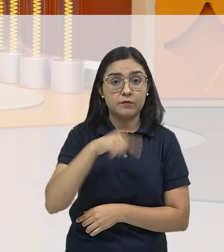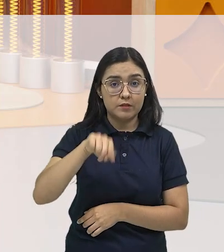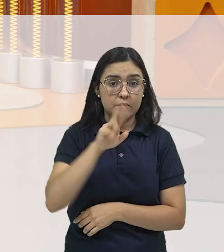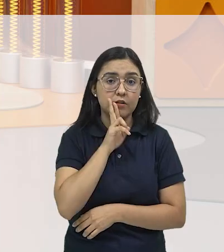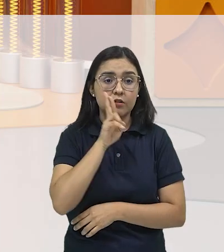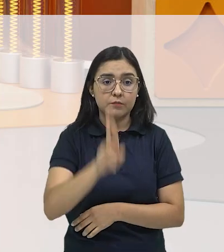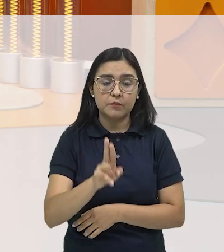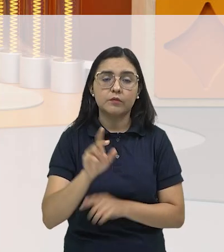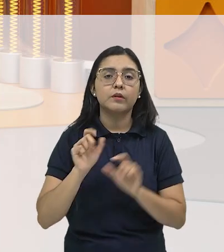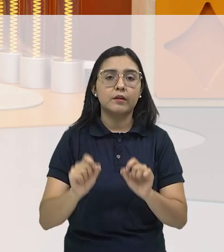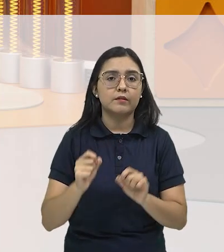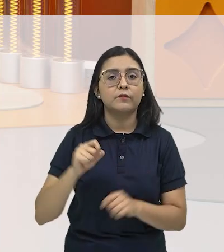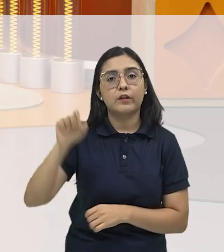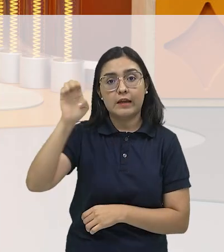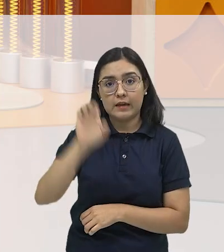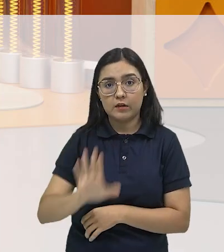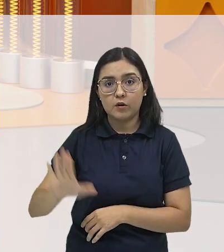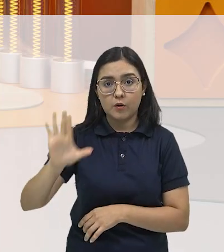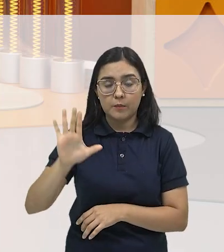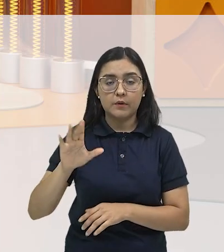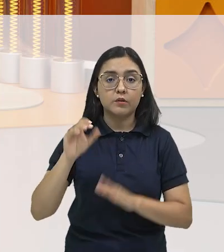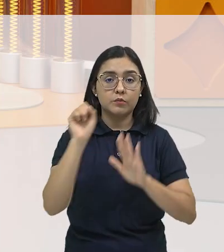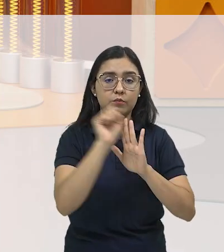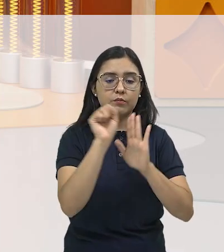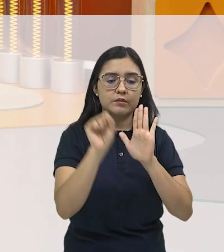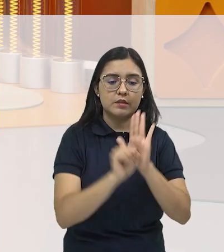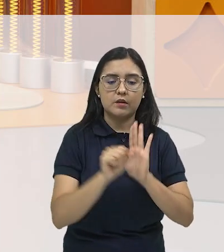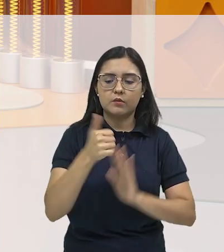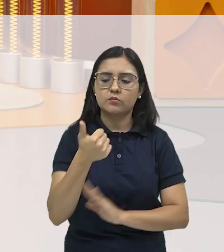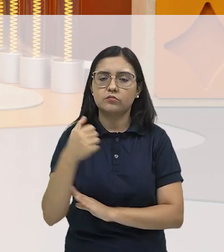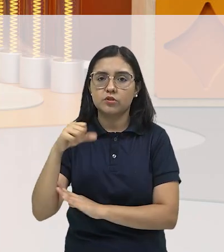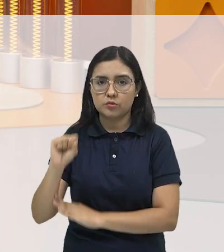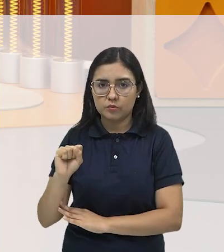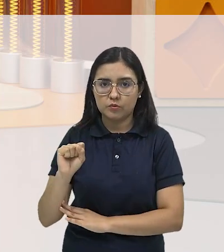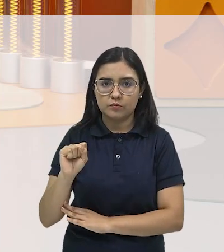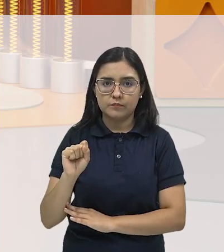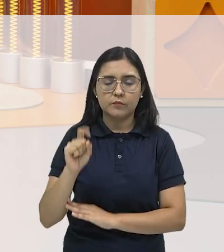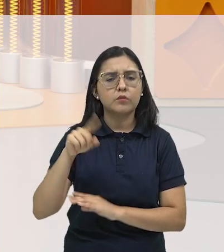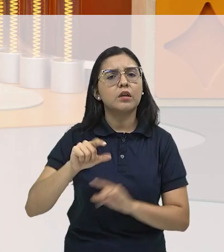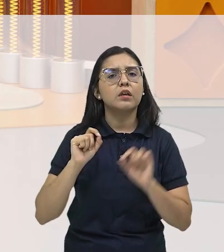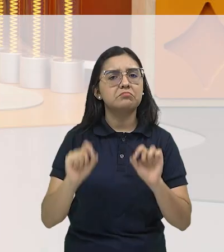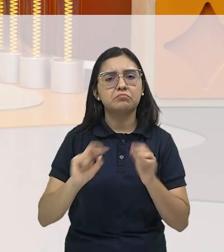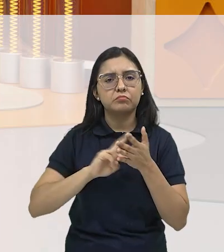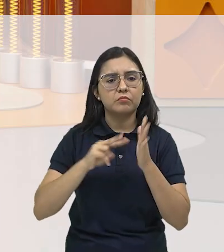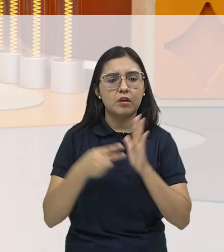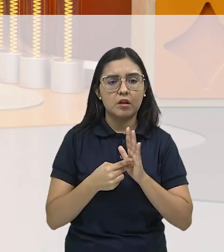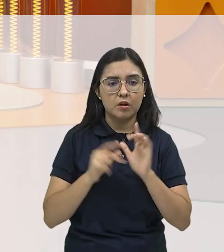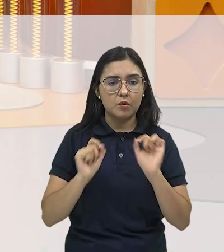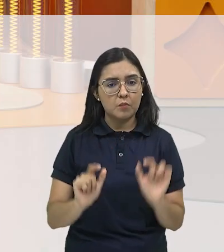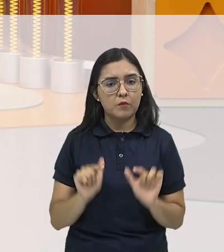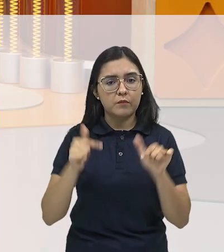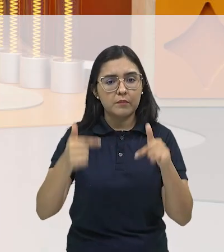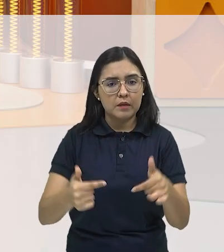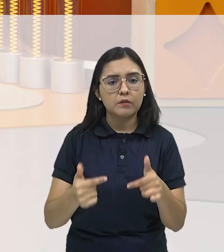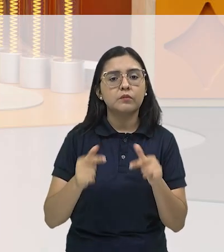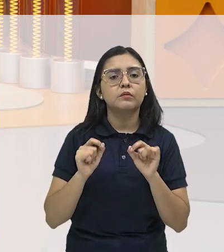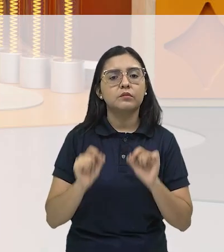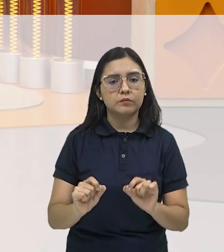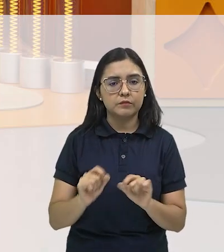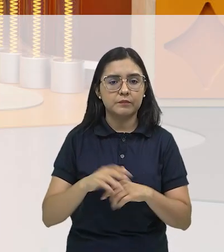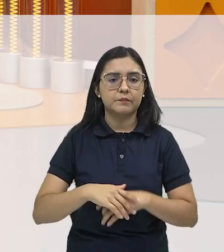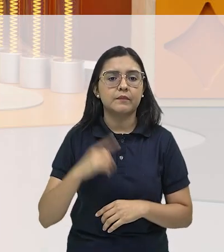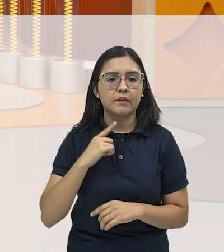iluminismo surgiu na Europa no século XVIII. E o que ele era? Um movimento intelectual que defendia